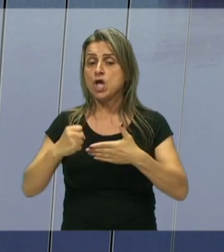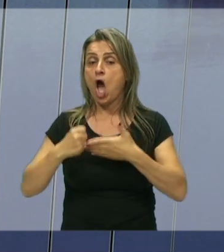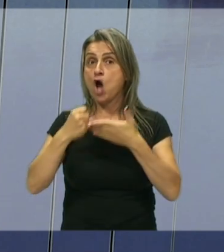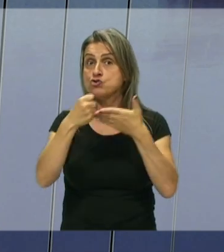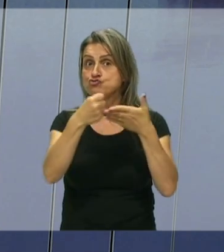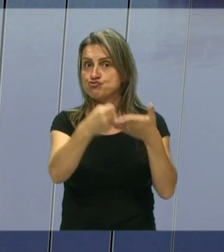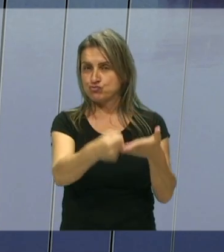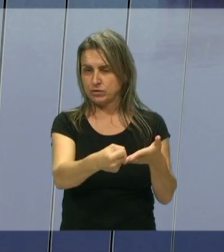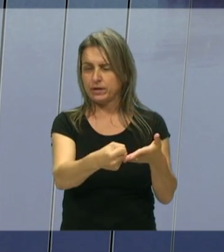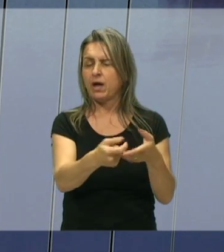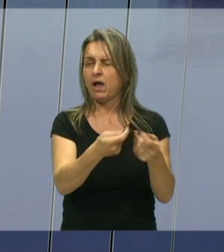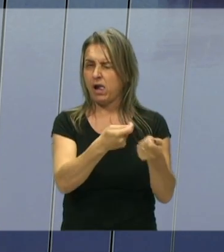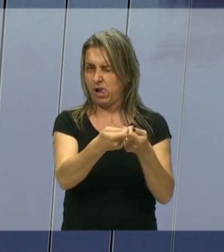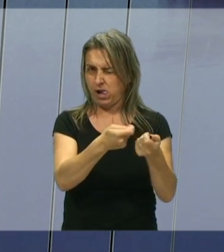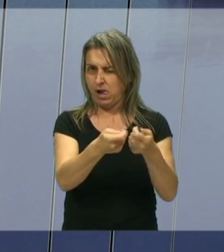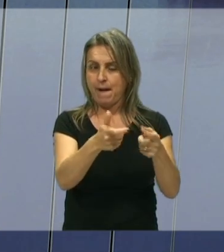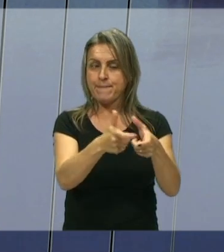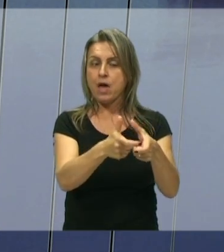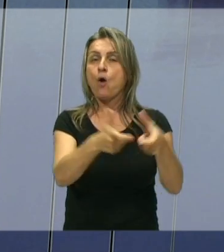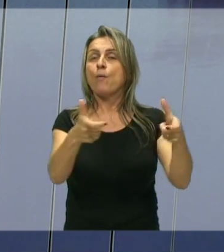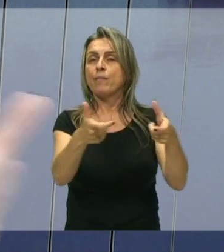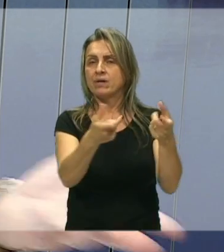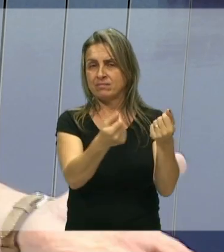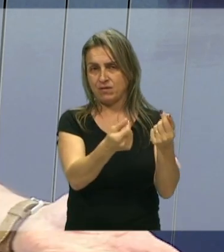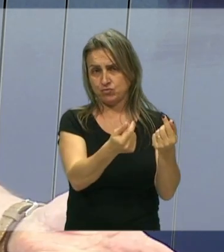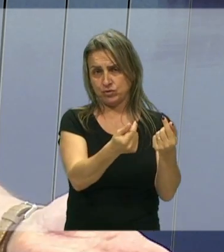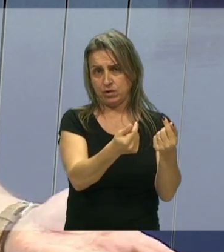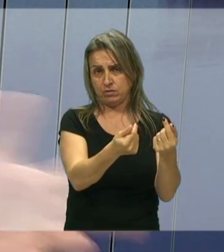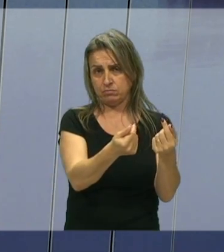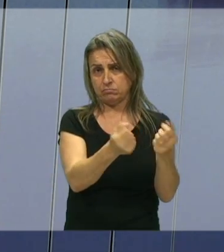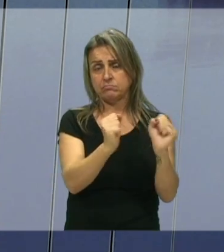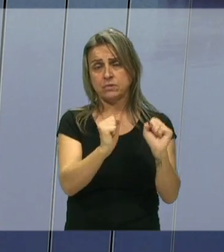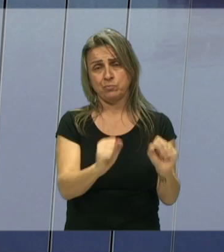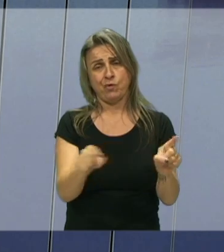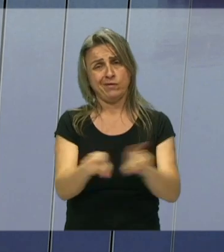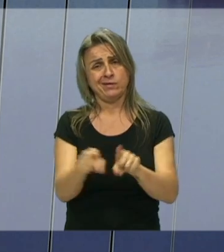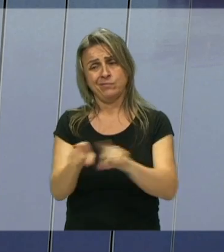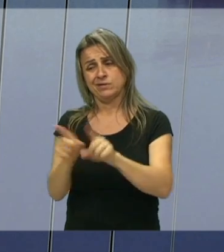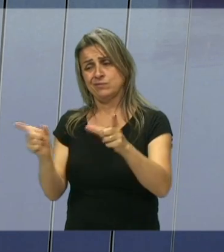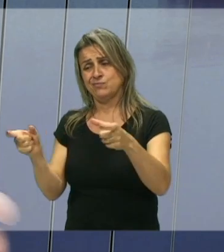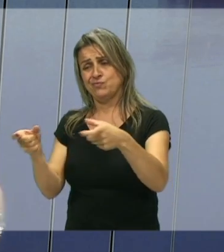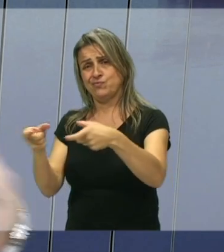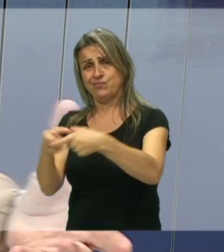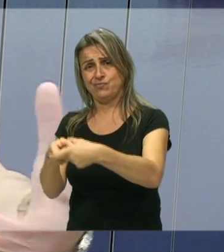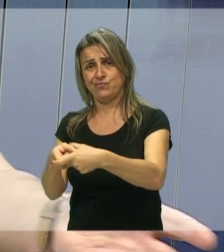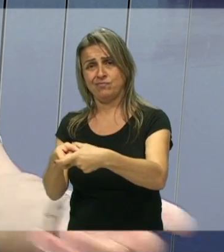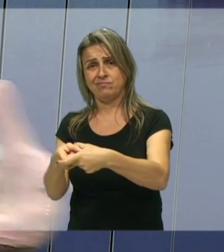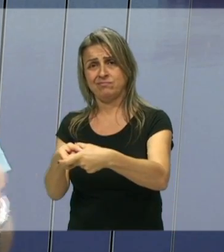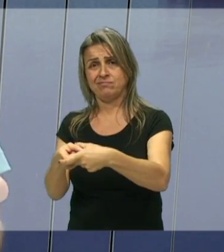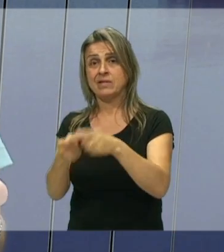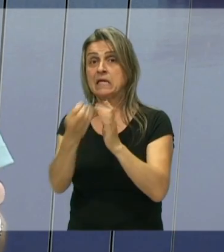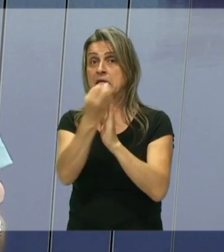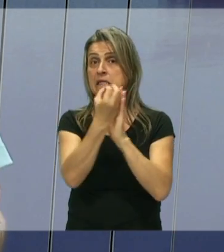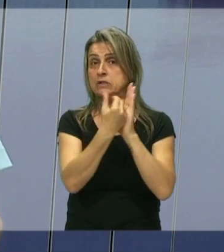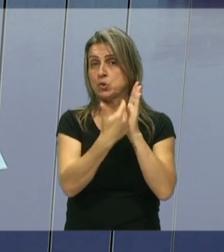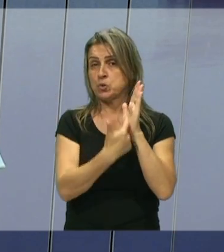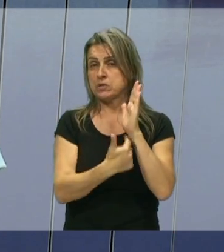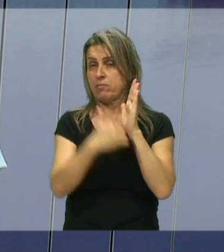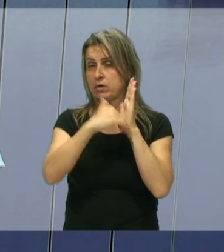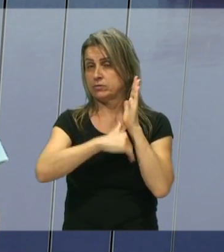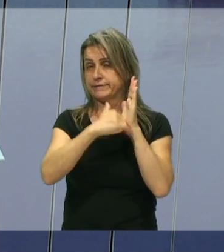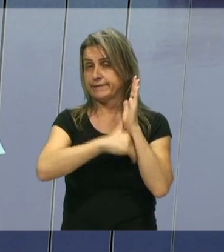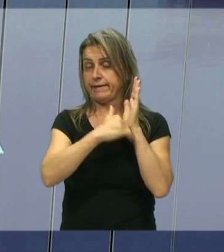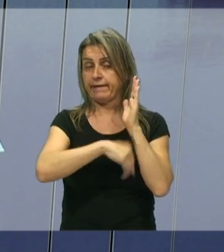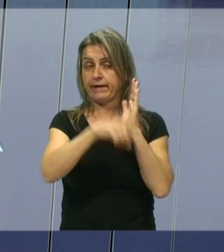ser derrubado esse teto de gastos, pode ser desvendado esse orçamento secreto, pode ser direcionado os recursos para